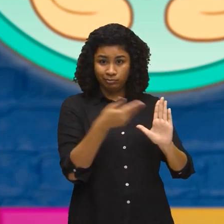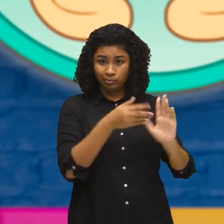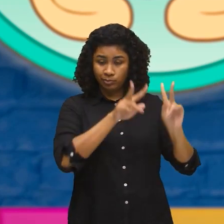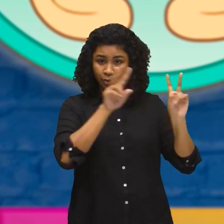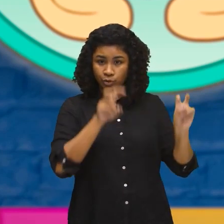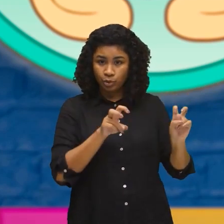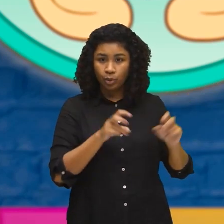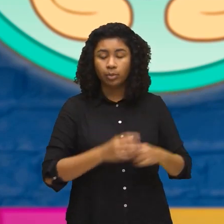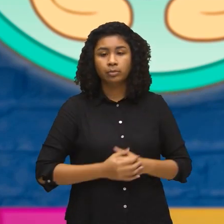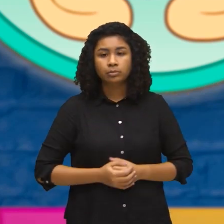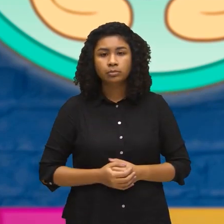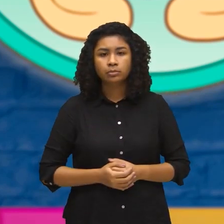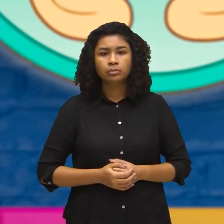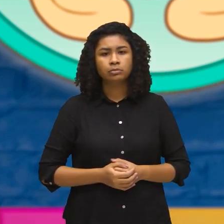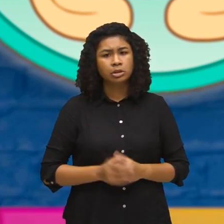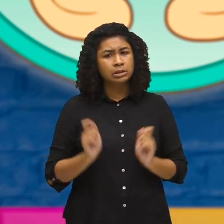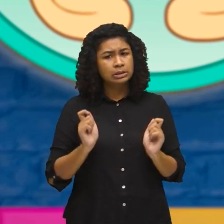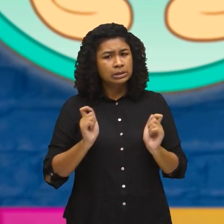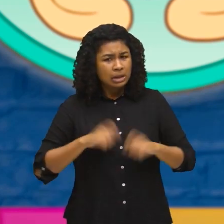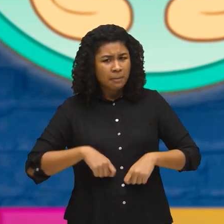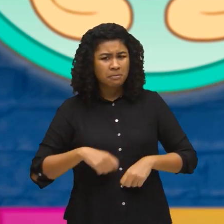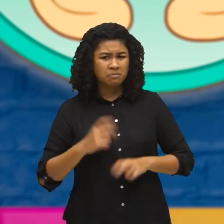você pode ser preso?